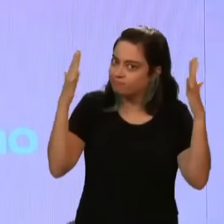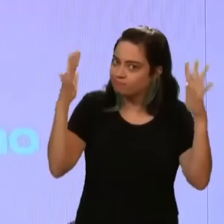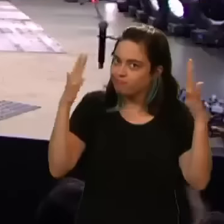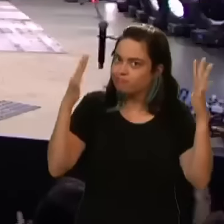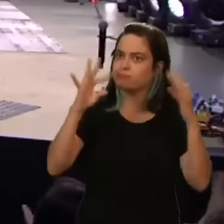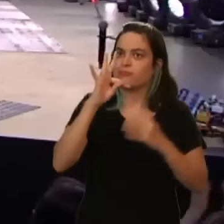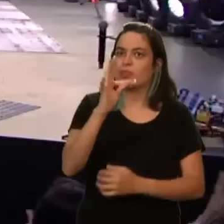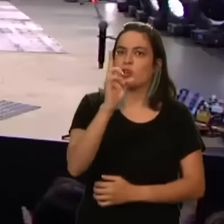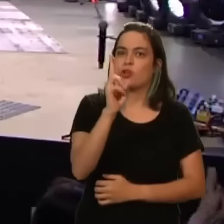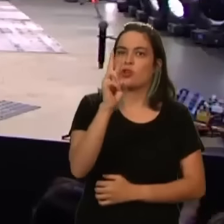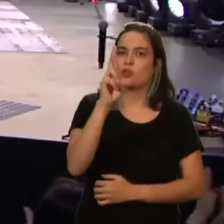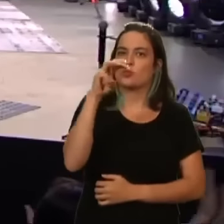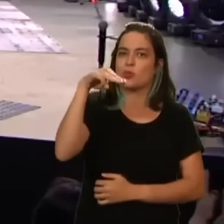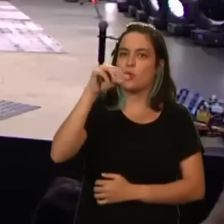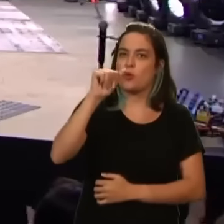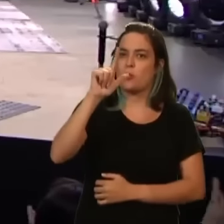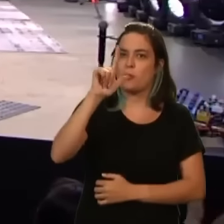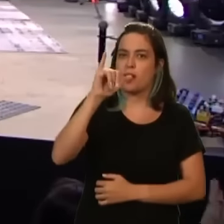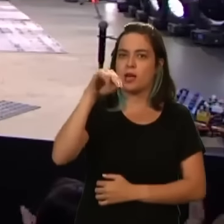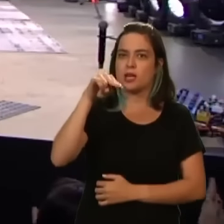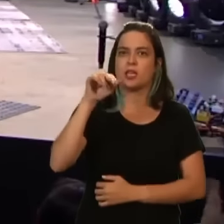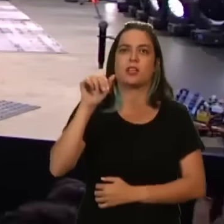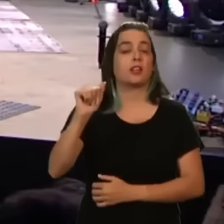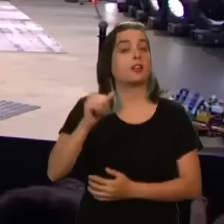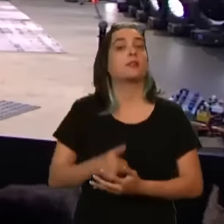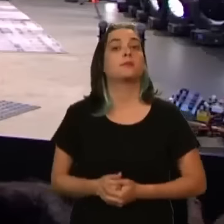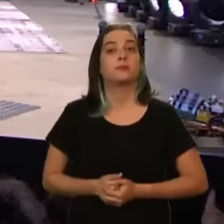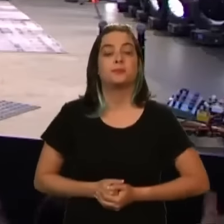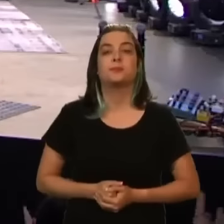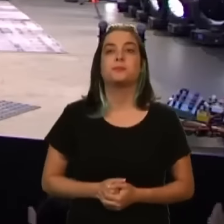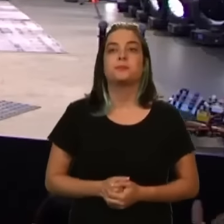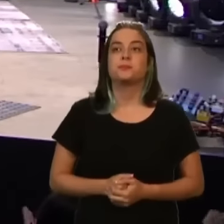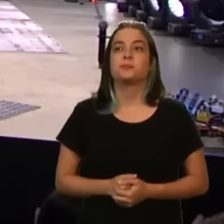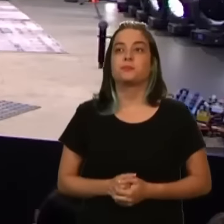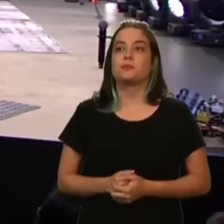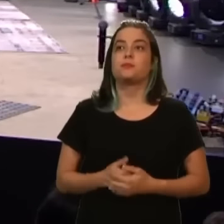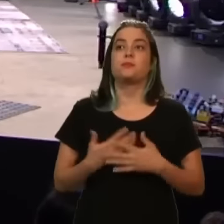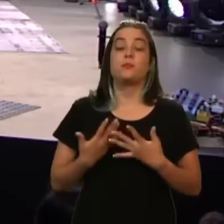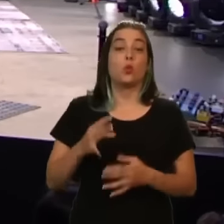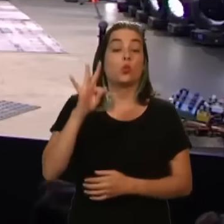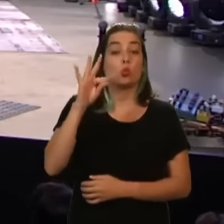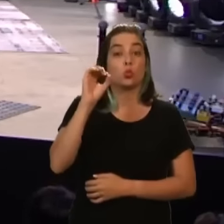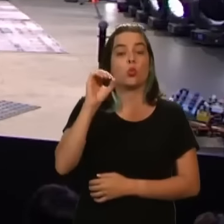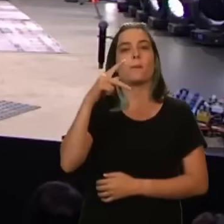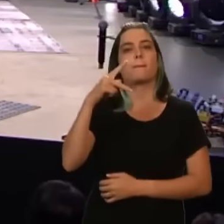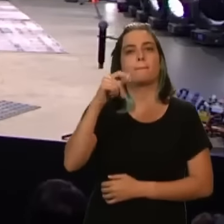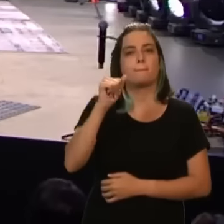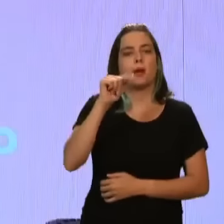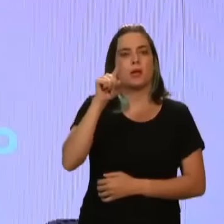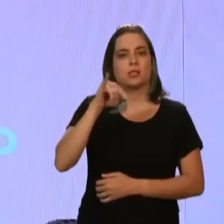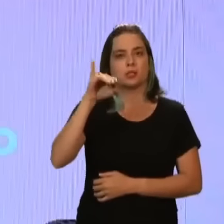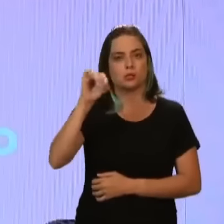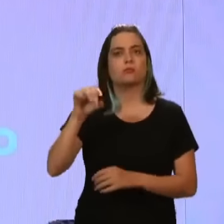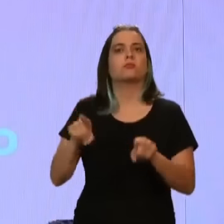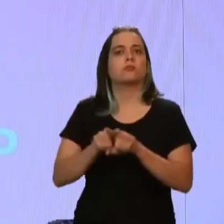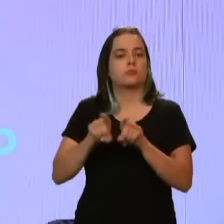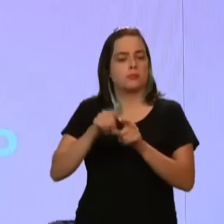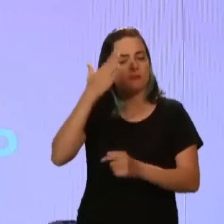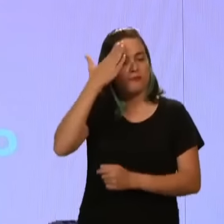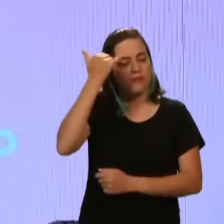a turmalina Paraíba, Minas Gerais. E o topázio? Outra pedra muito famosa no Brasil